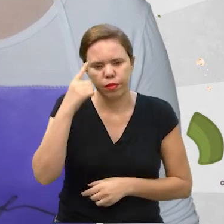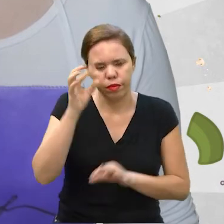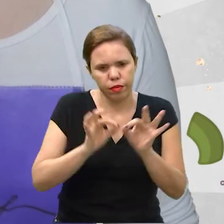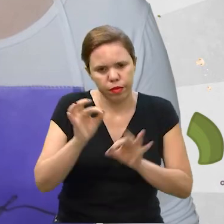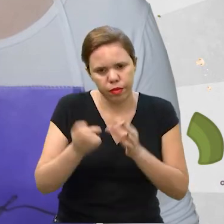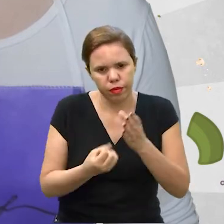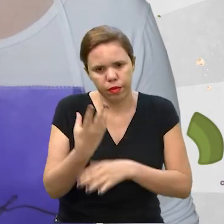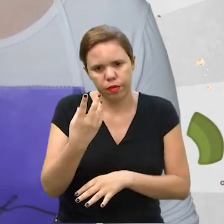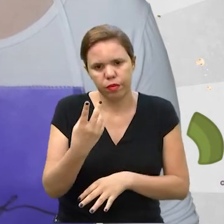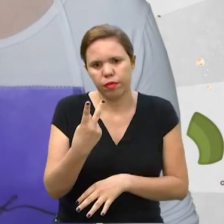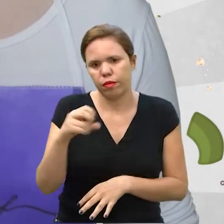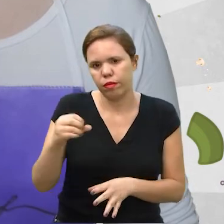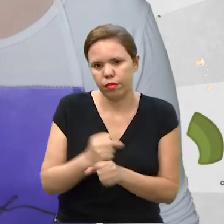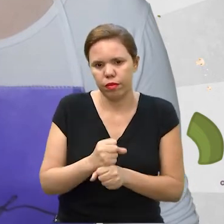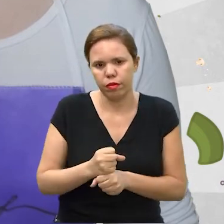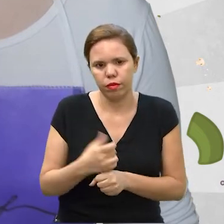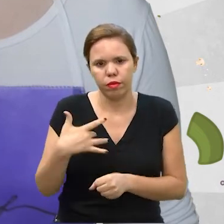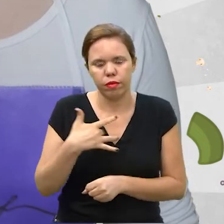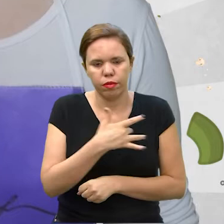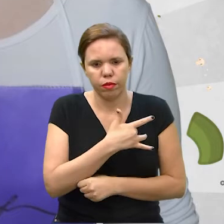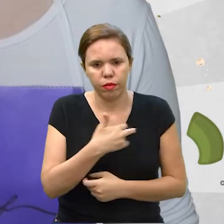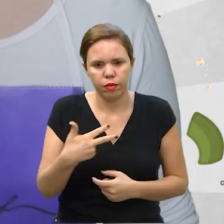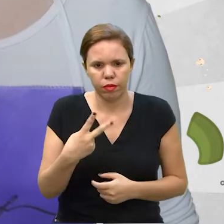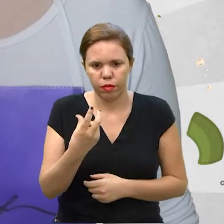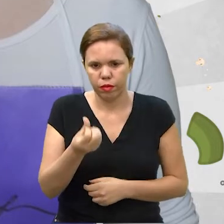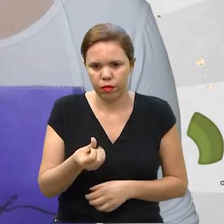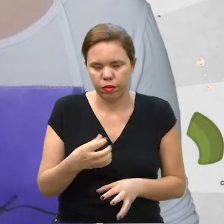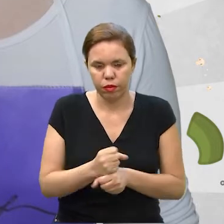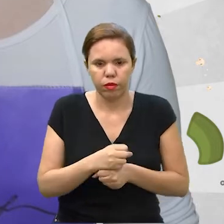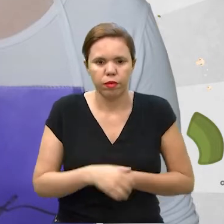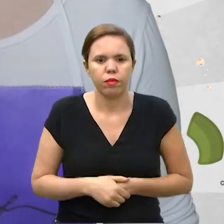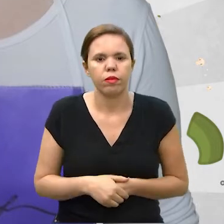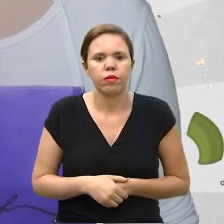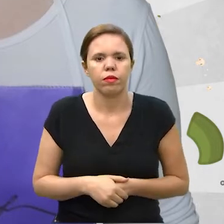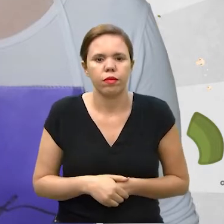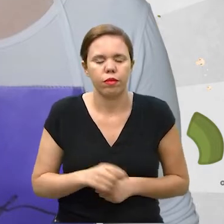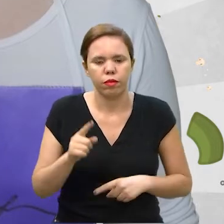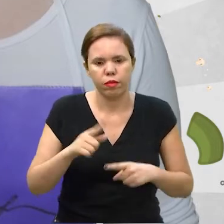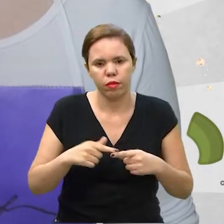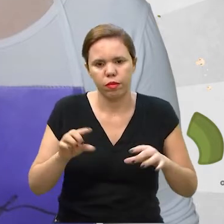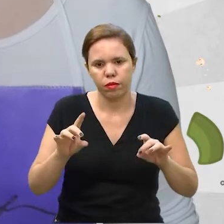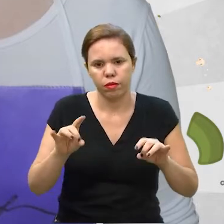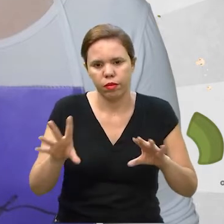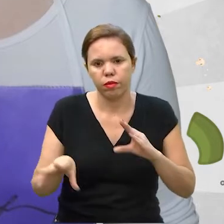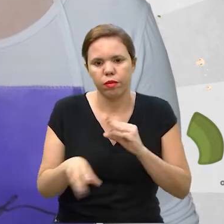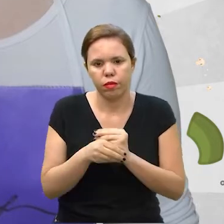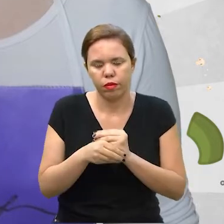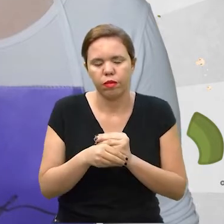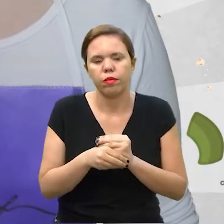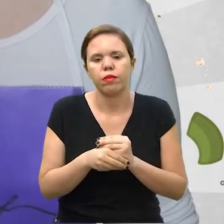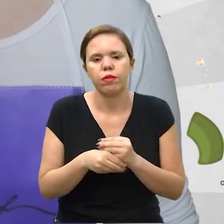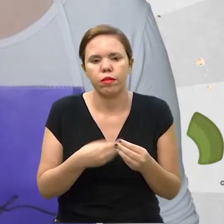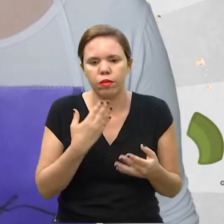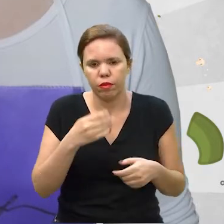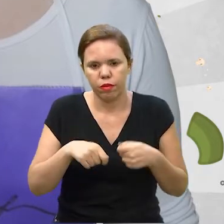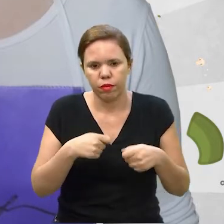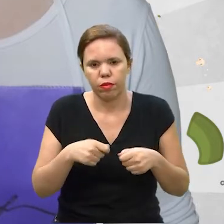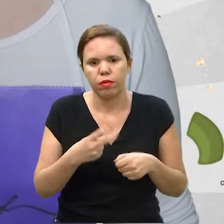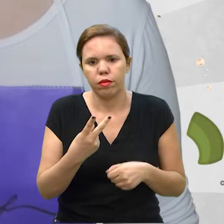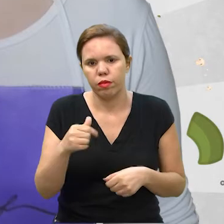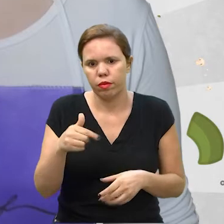criatividade, 29. Saudabilidade, 26. E no uso das partes não convencionais dos alimentos,